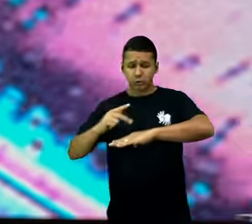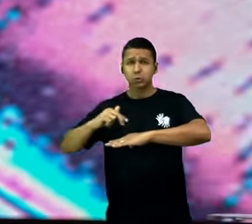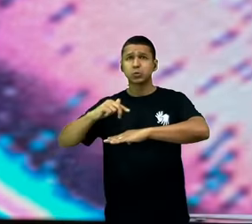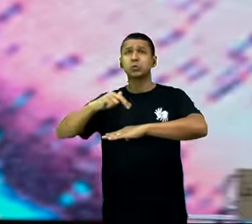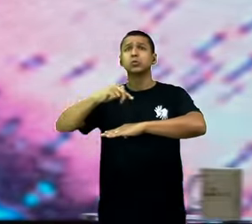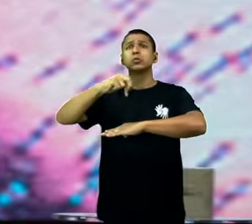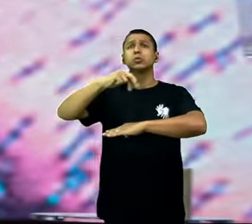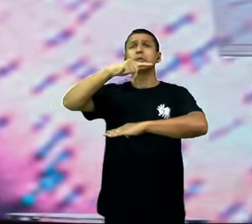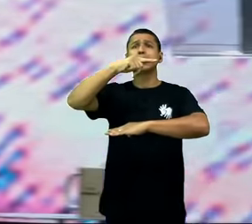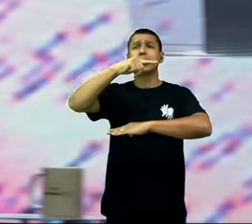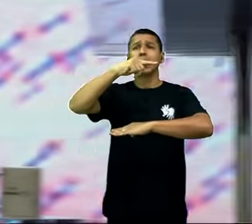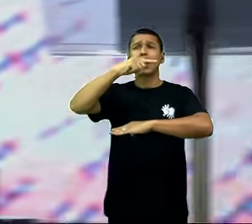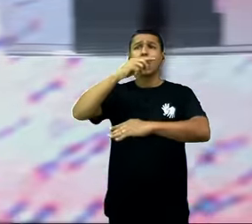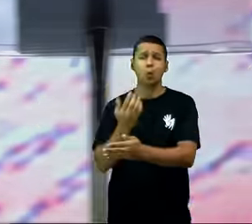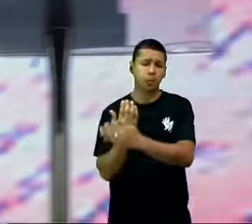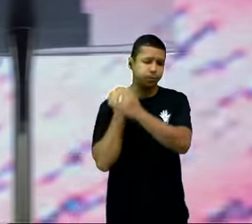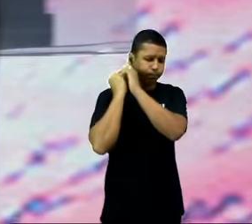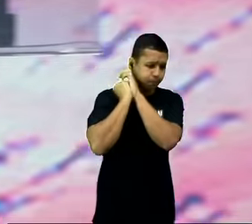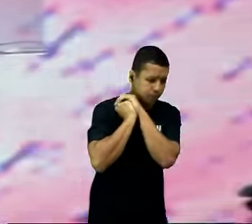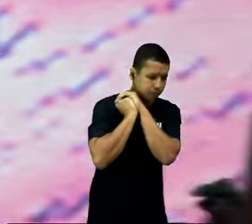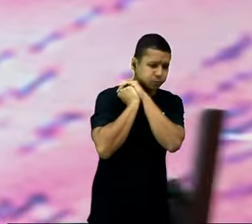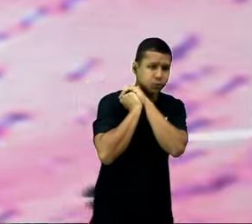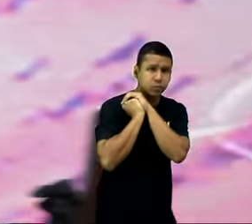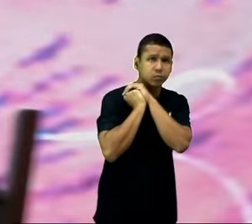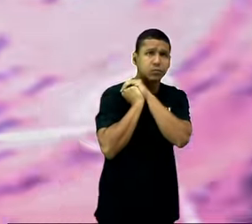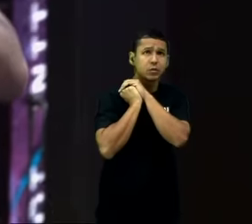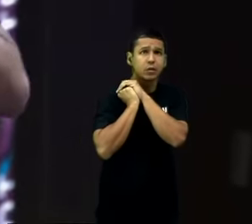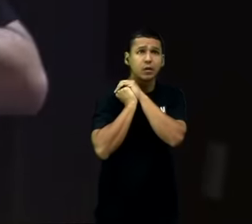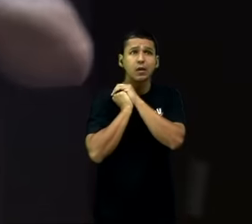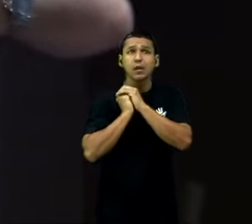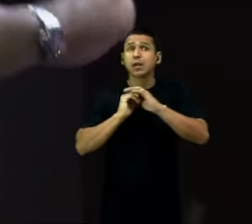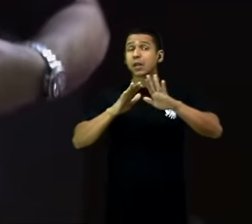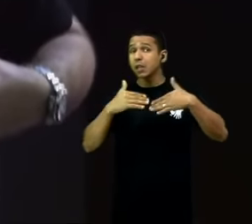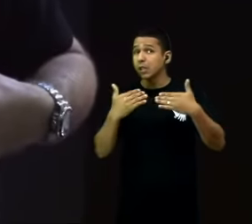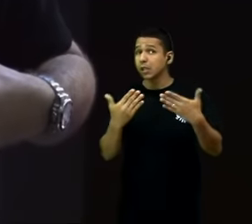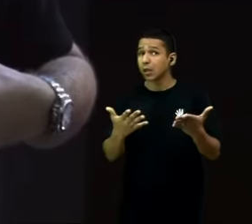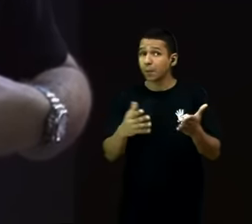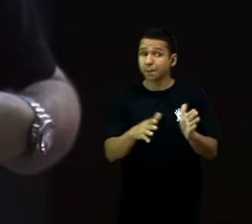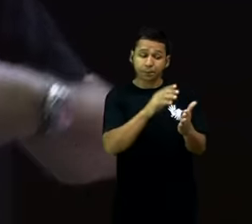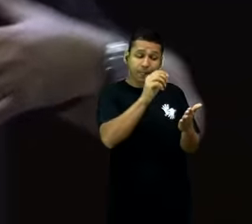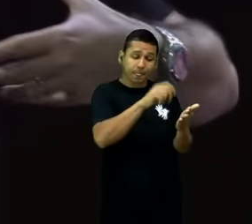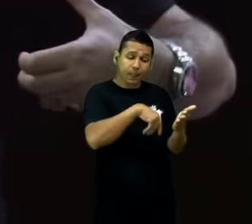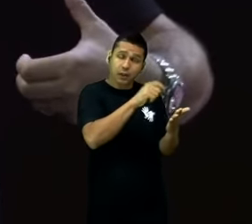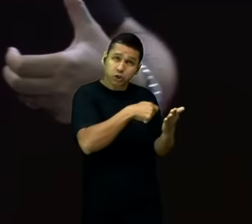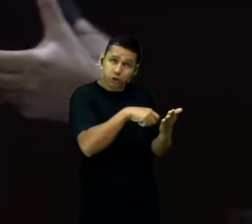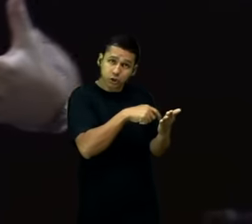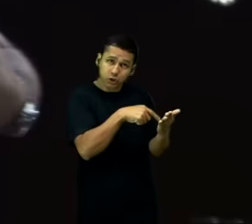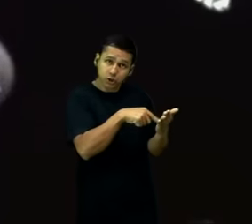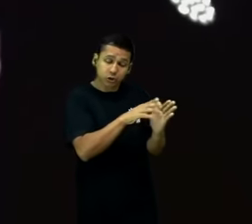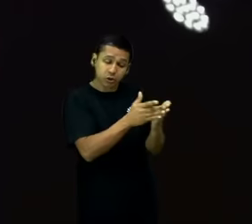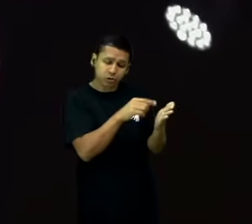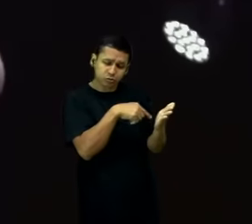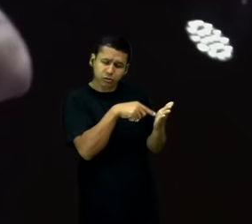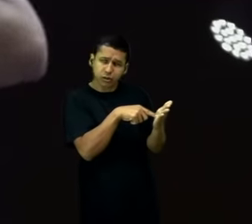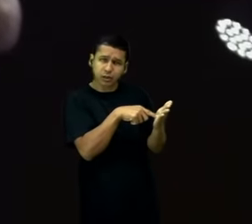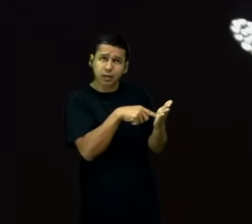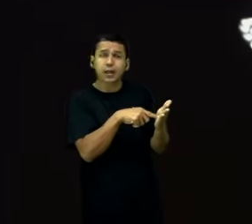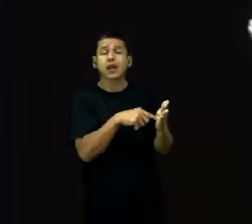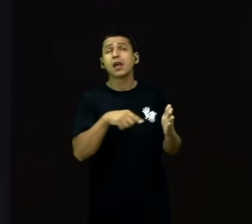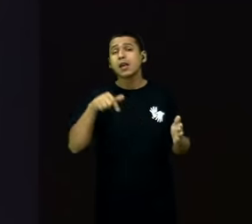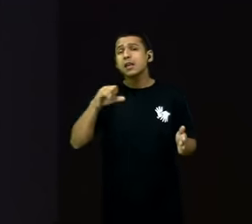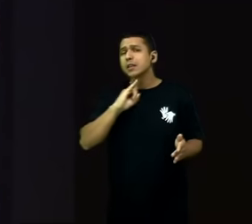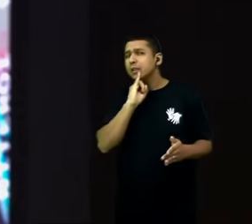Isaac tem, para os historiadores de teologia, de 15 a 20 anos de idade. Tem corpo estruturado, consegue andar, consegue